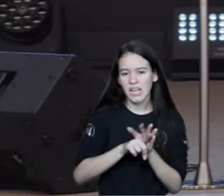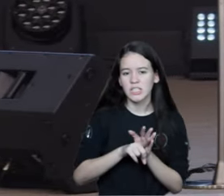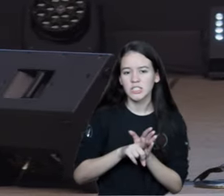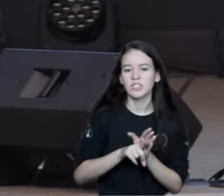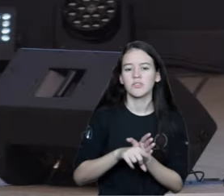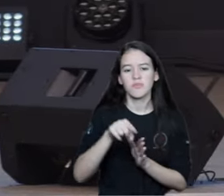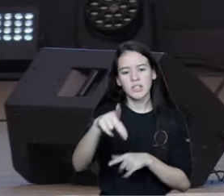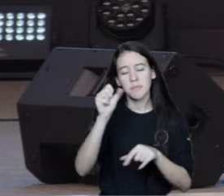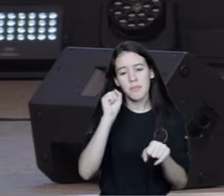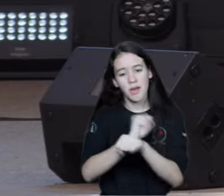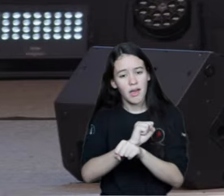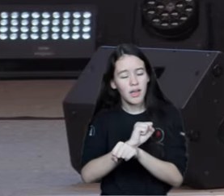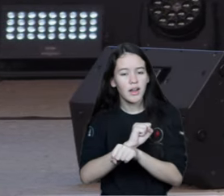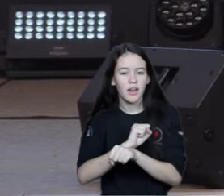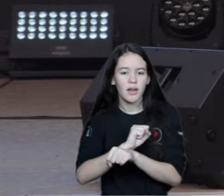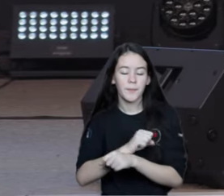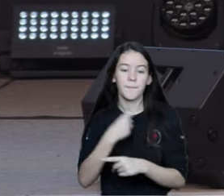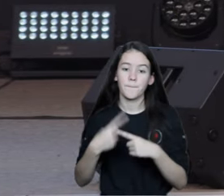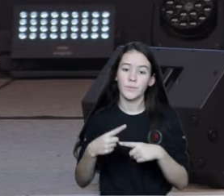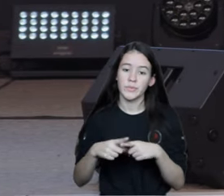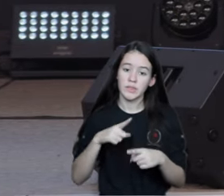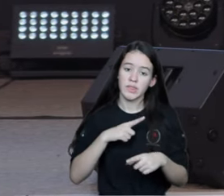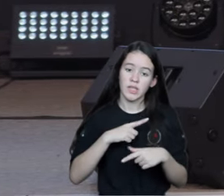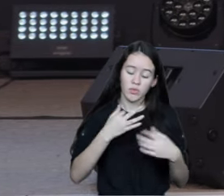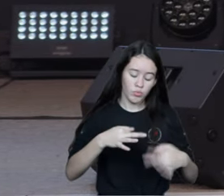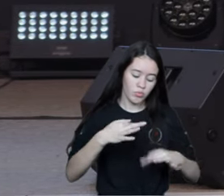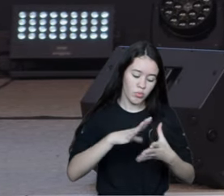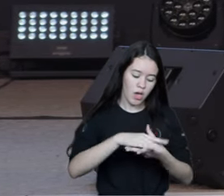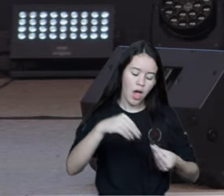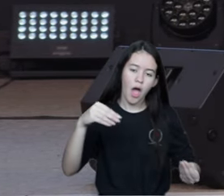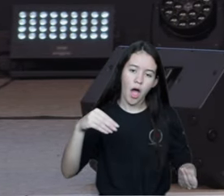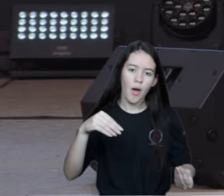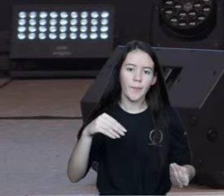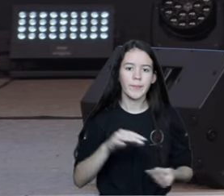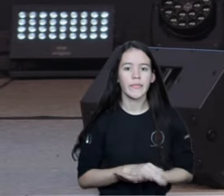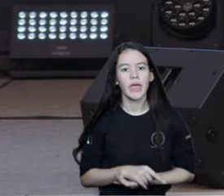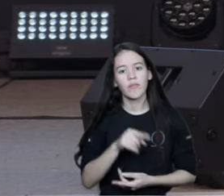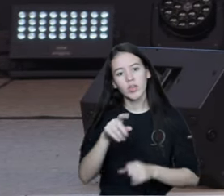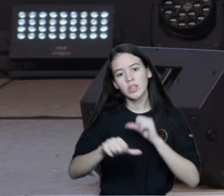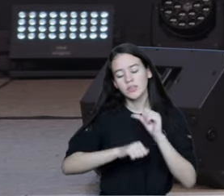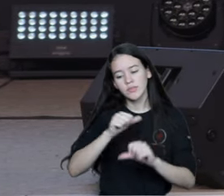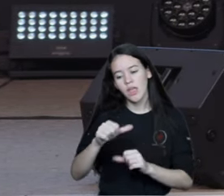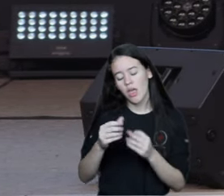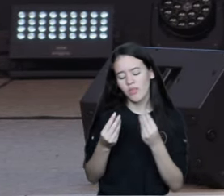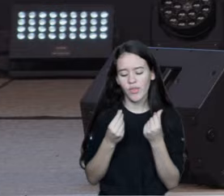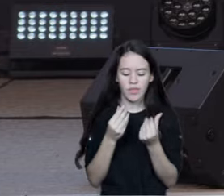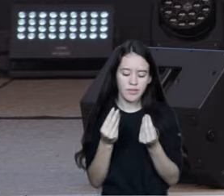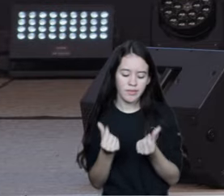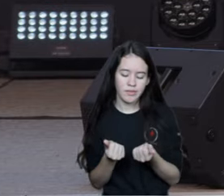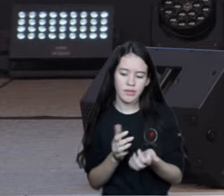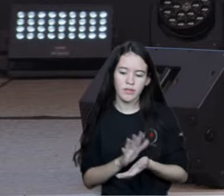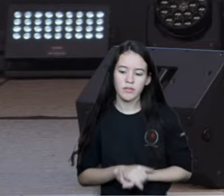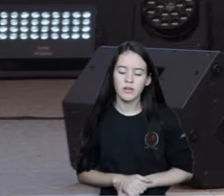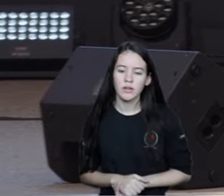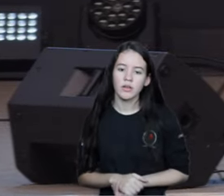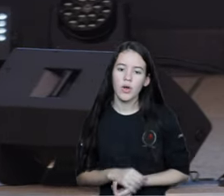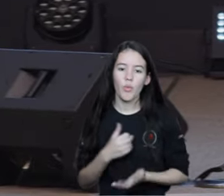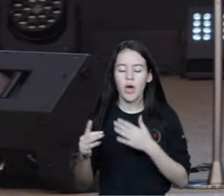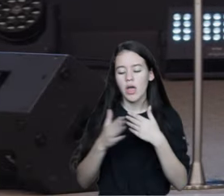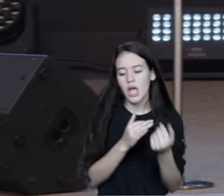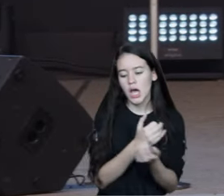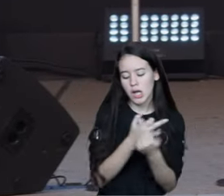que vão te parar porque tem uma ferida na alma e aí você se torna muito sensível qualquer